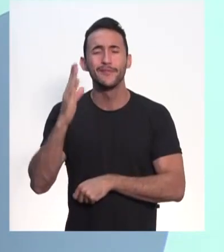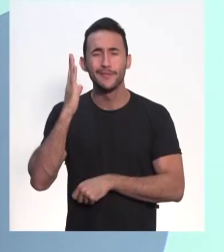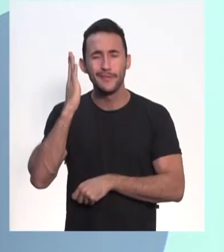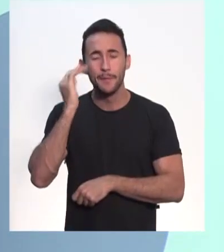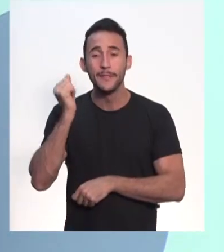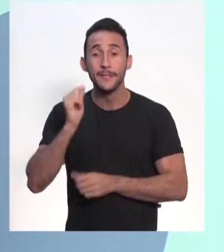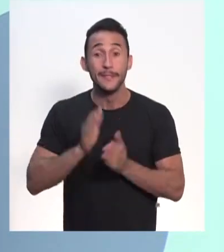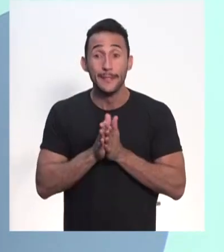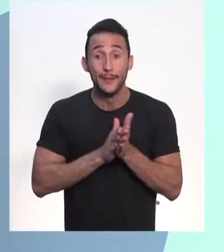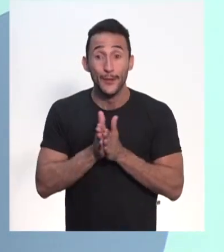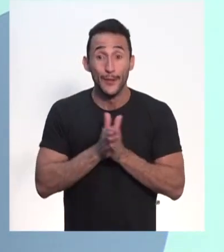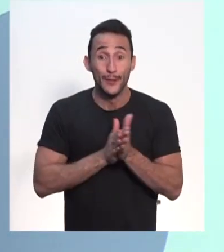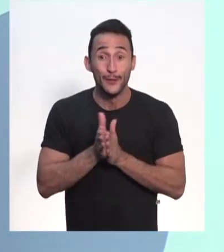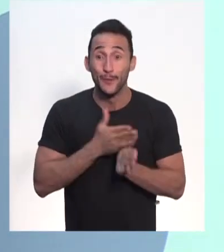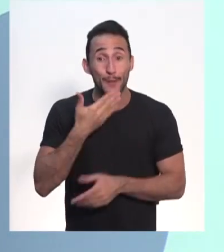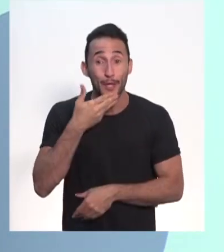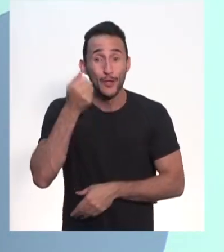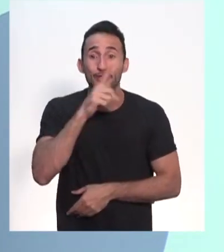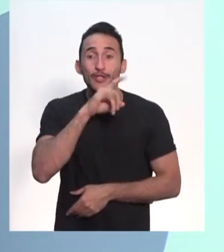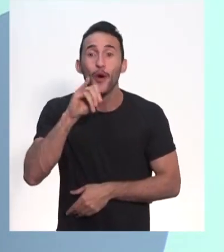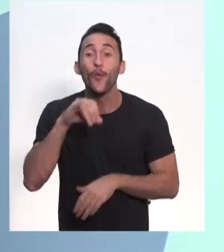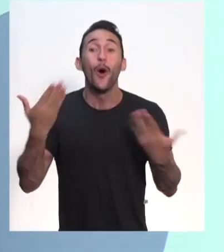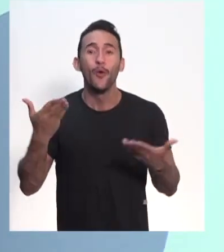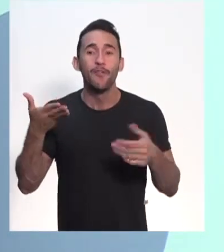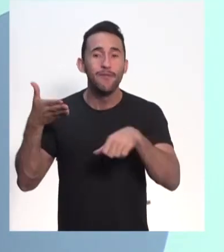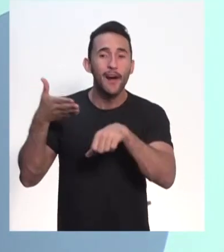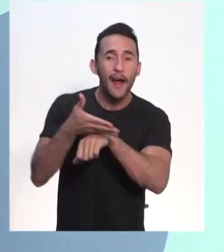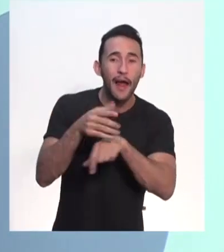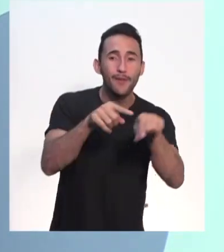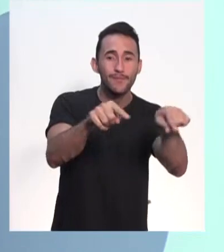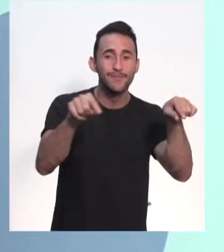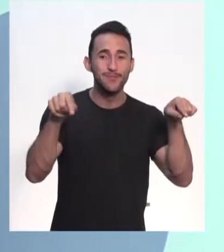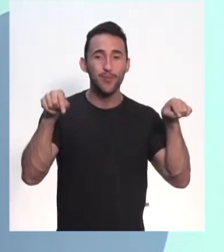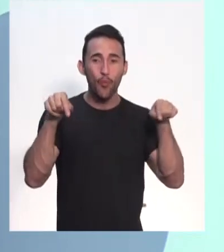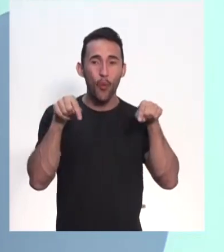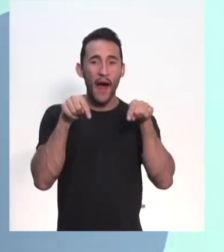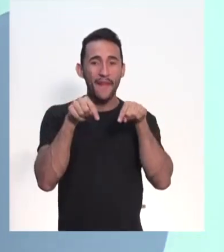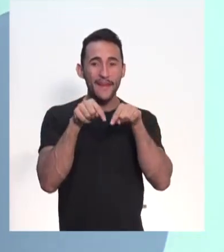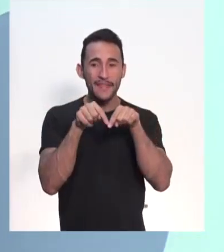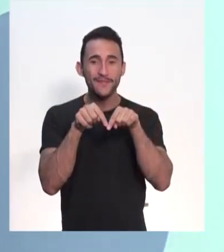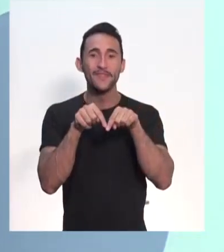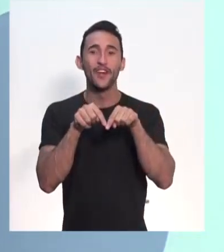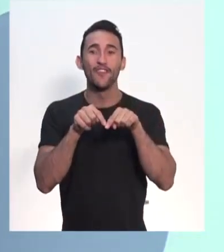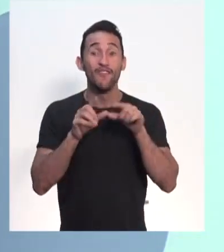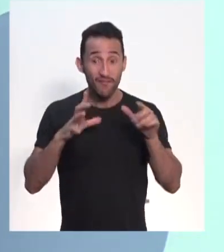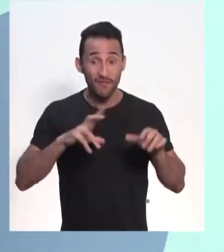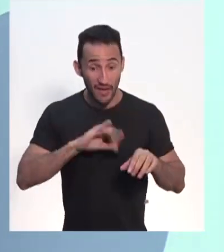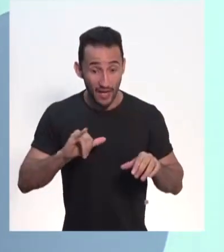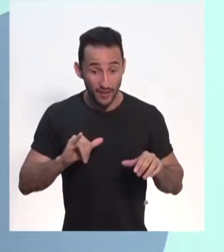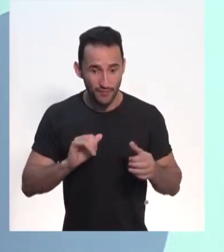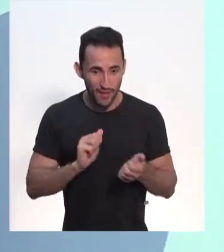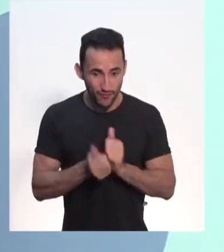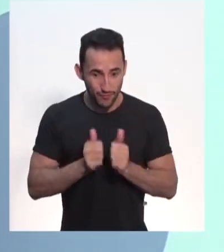está acostumado a fazer presencialmente e vai fazer agora em um outro contexto, mediado pela